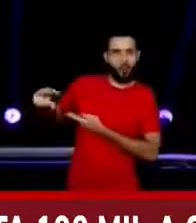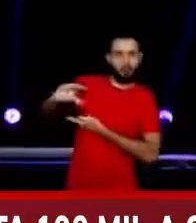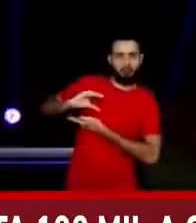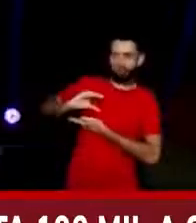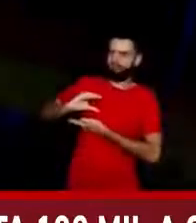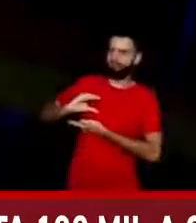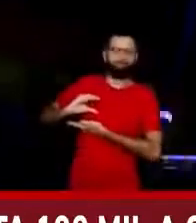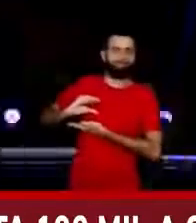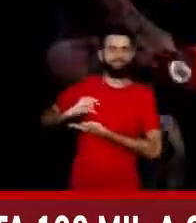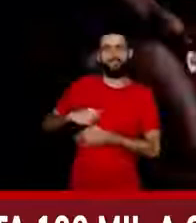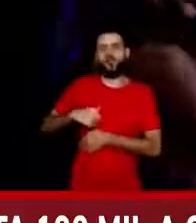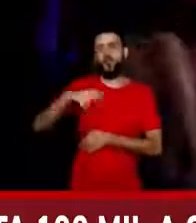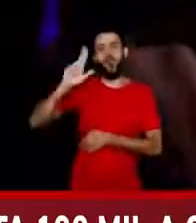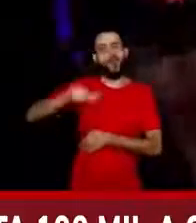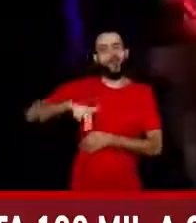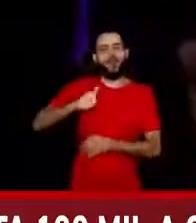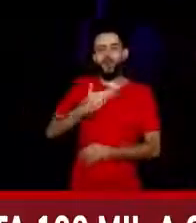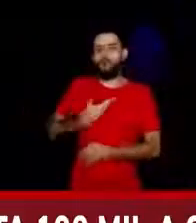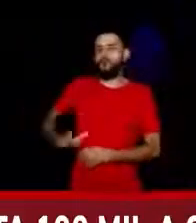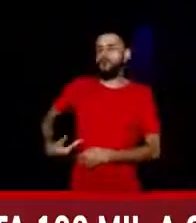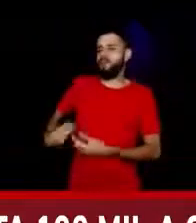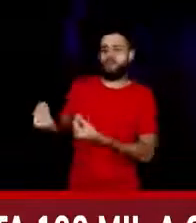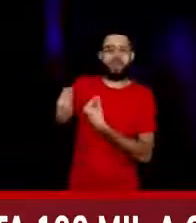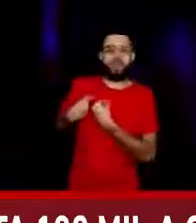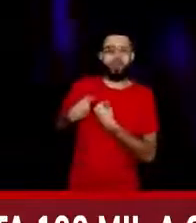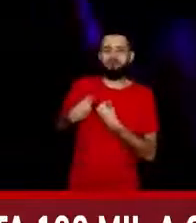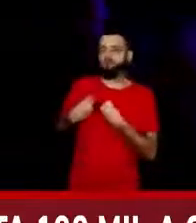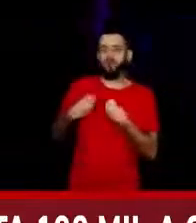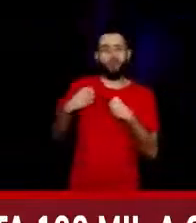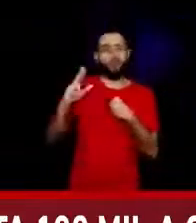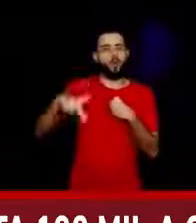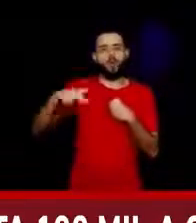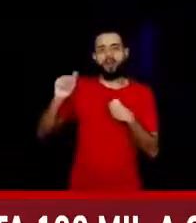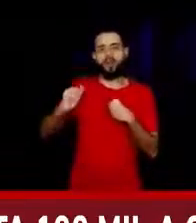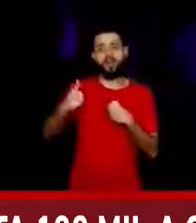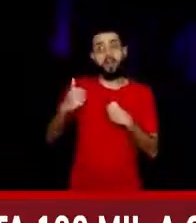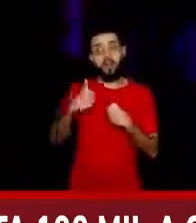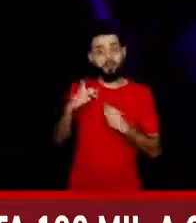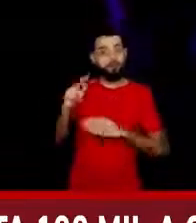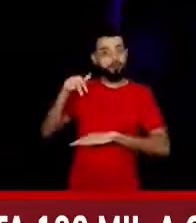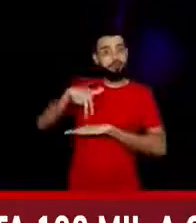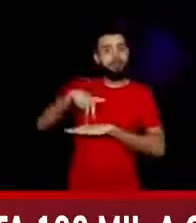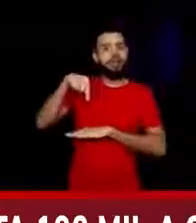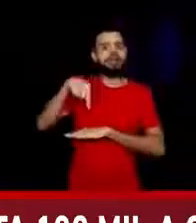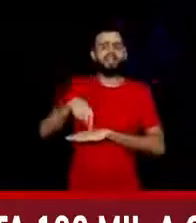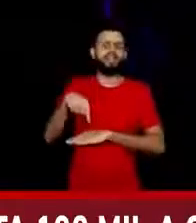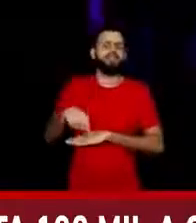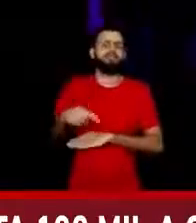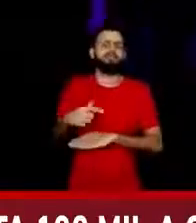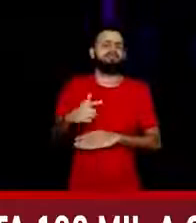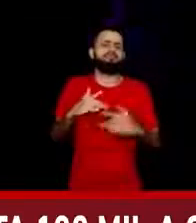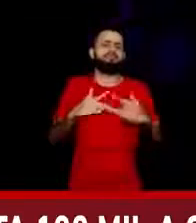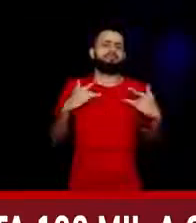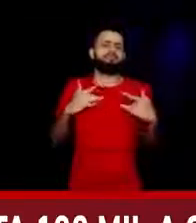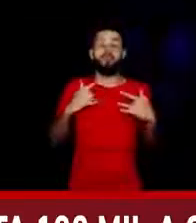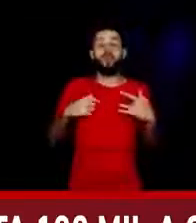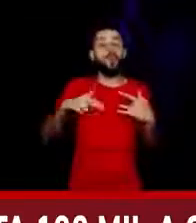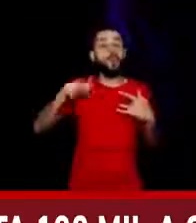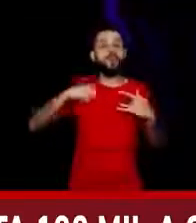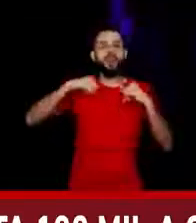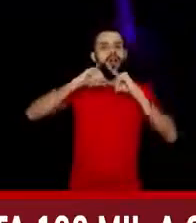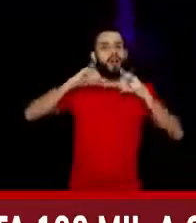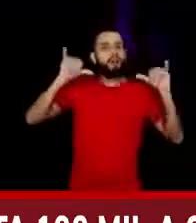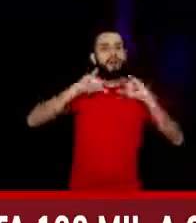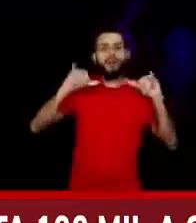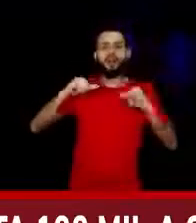ganhei dinheiro de governo qualquer. Estou aqui com meu coração. Nunca fiz campanha política para ninguém. É a primeira vez na minha vida, desde a última eleição,